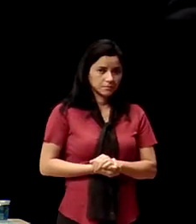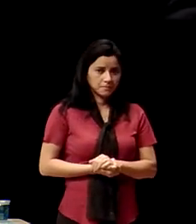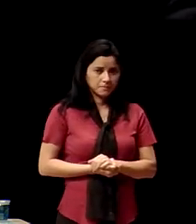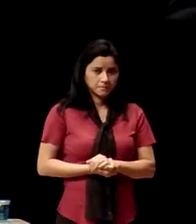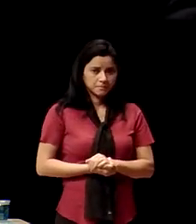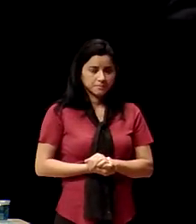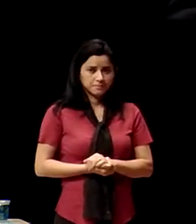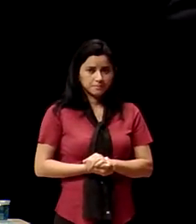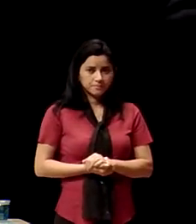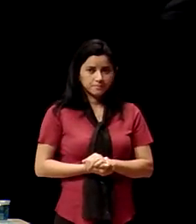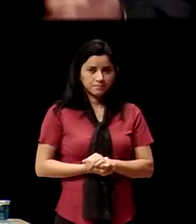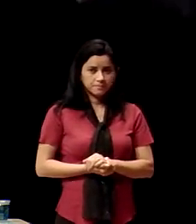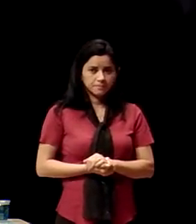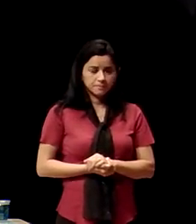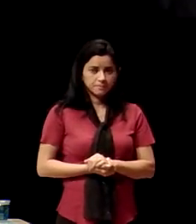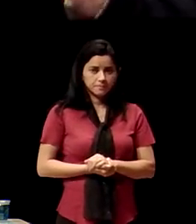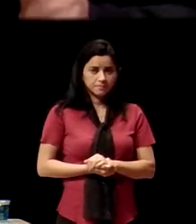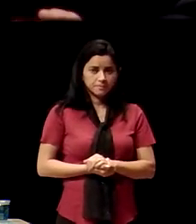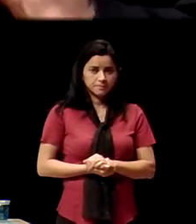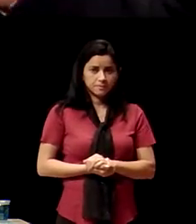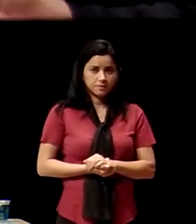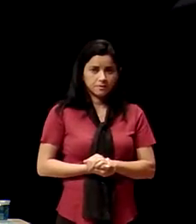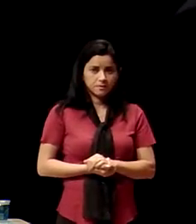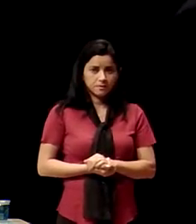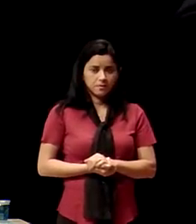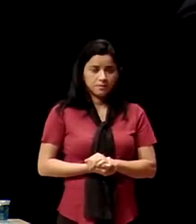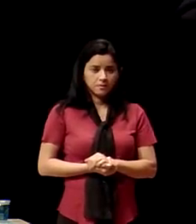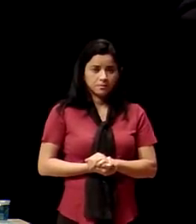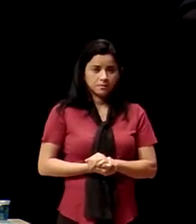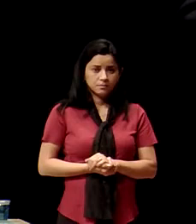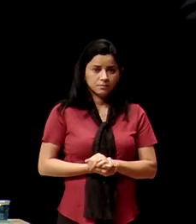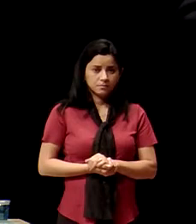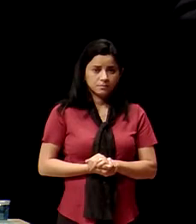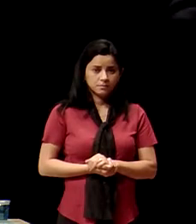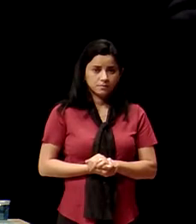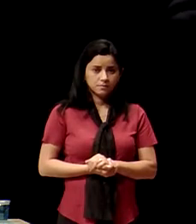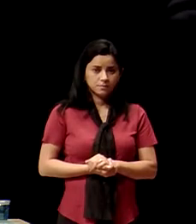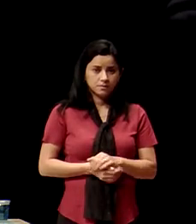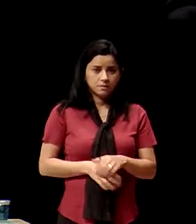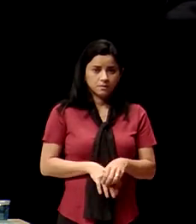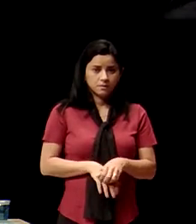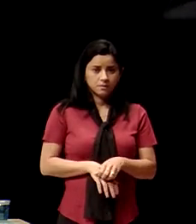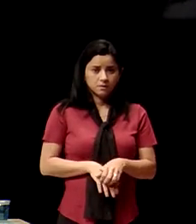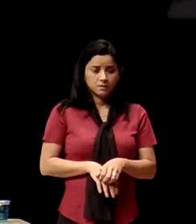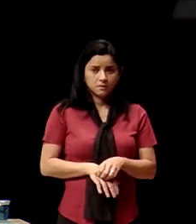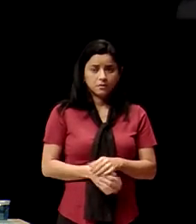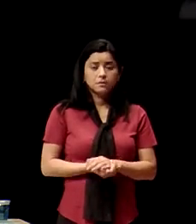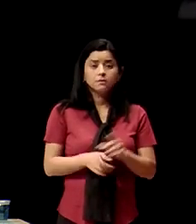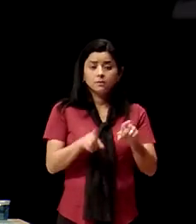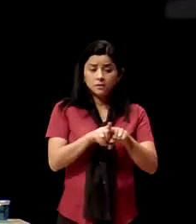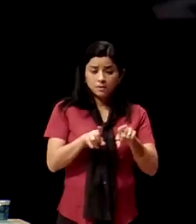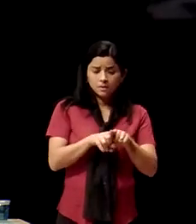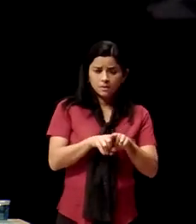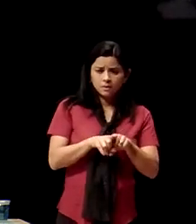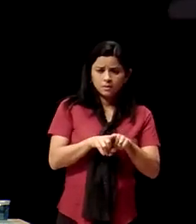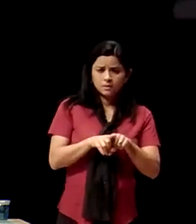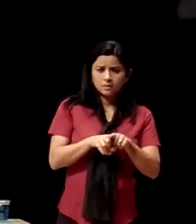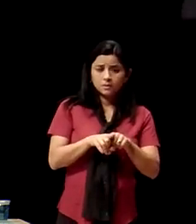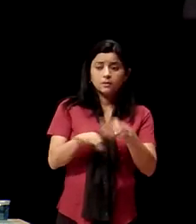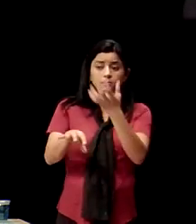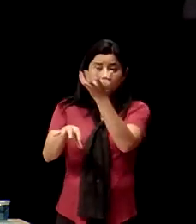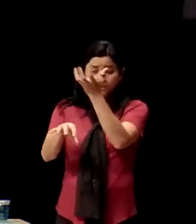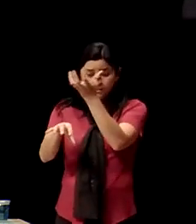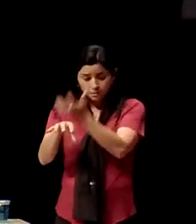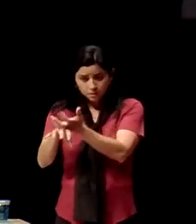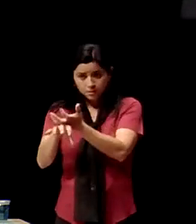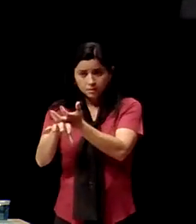psychology which can be studied by many different professions. E também existe a disciplina